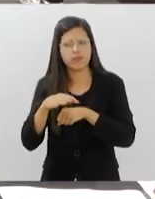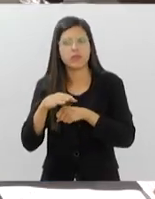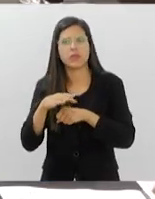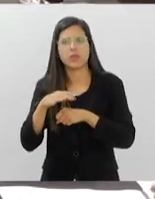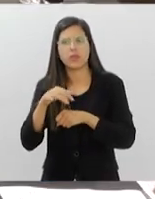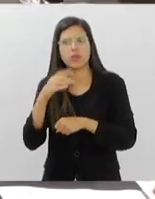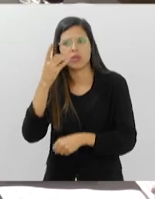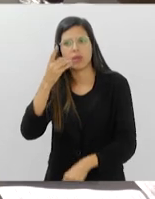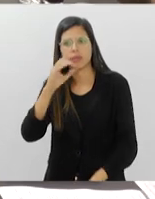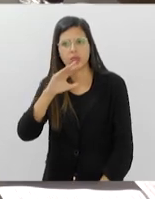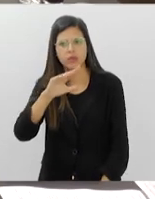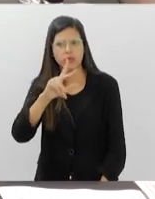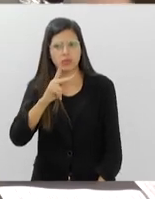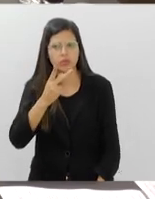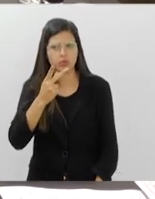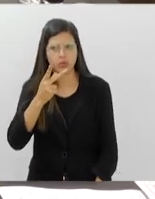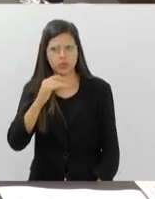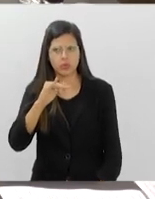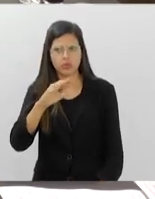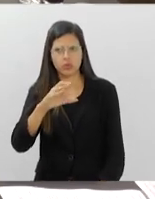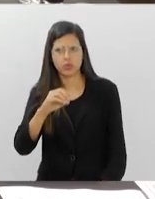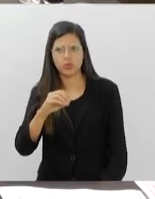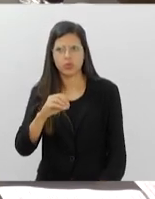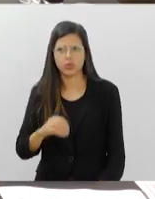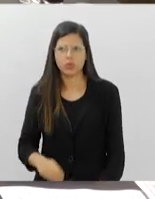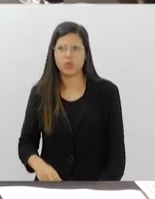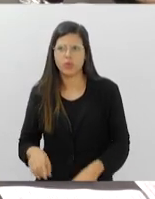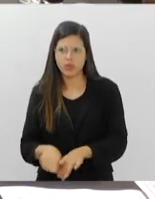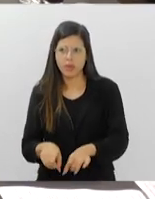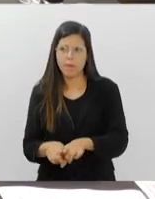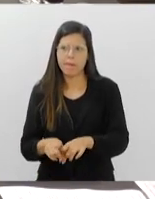Chico Machado e aos seus estimados boizinhos.